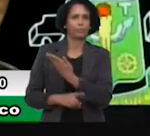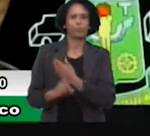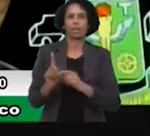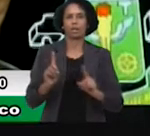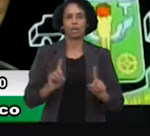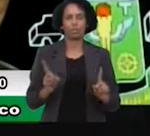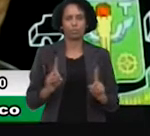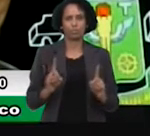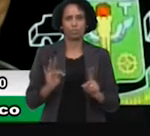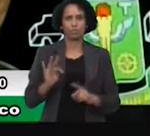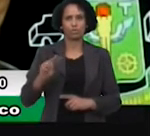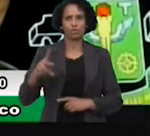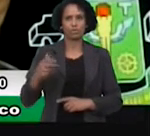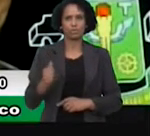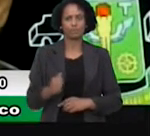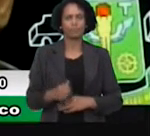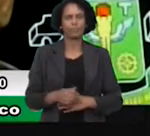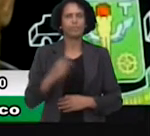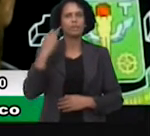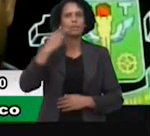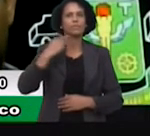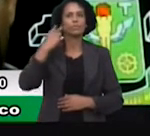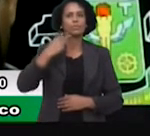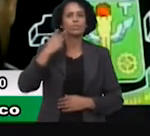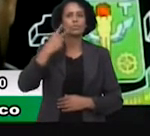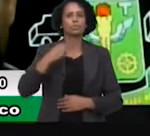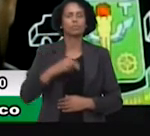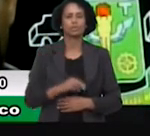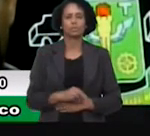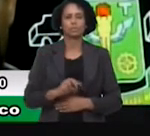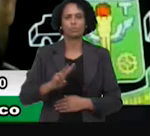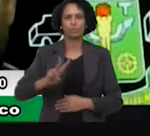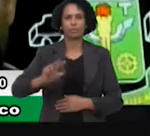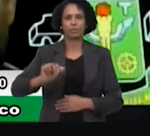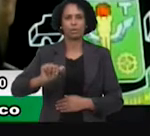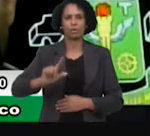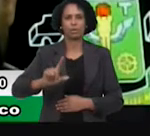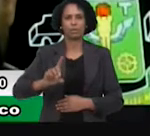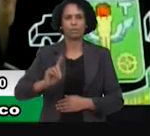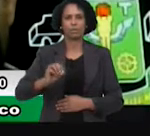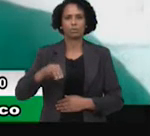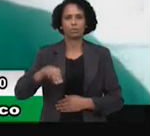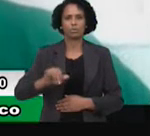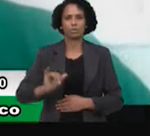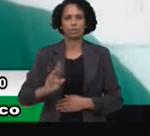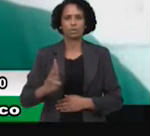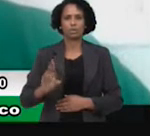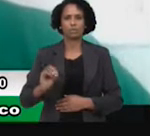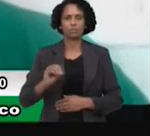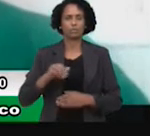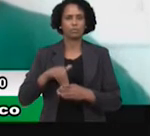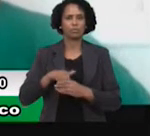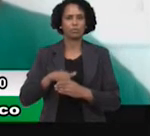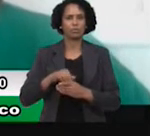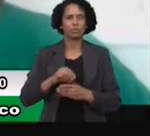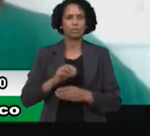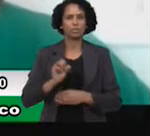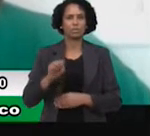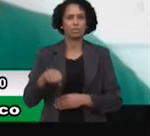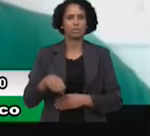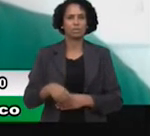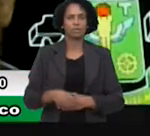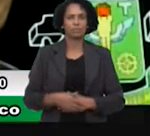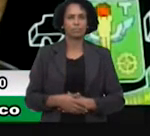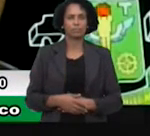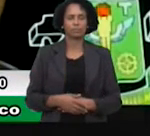vereador Tinha. Novo vereador Valdomiro Ventura, como vota, Vossa Excelência? Voto sim, senhor secretário. Registrado,